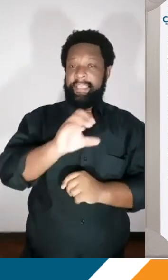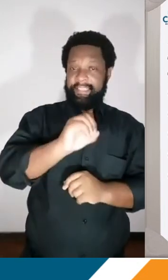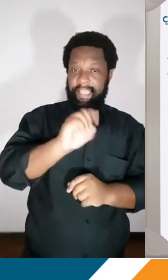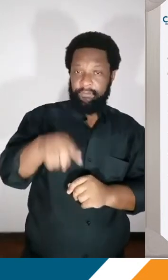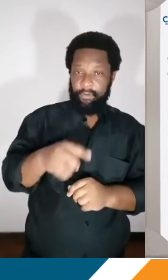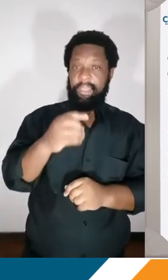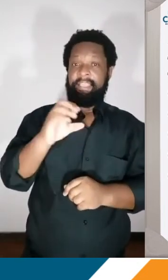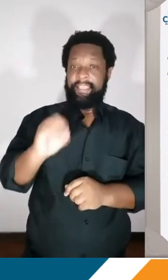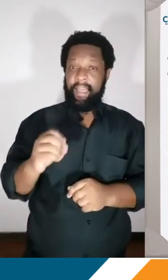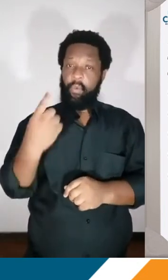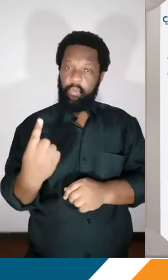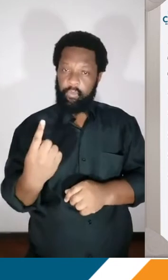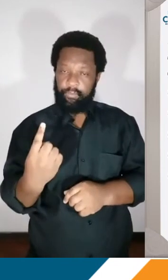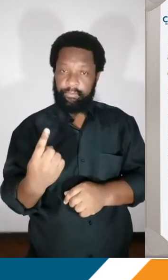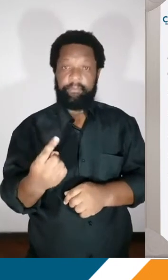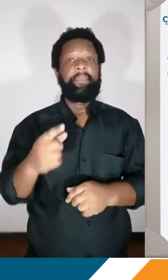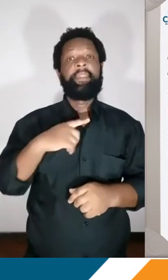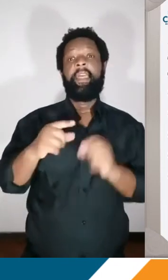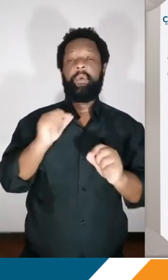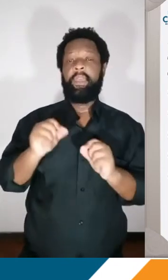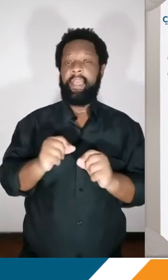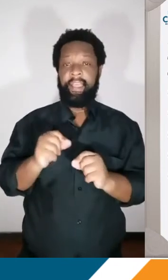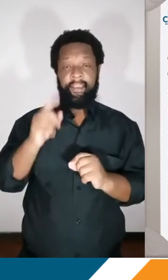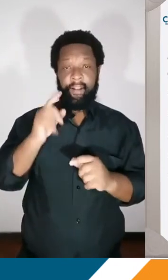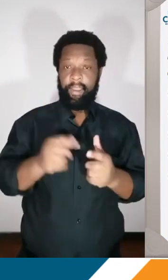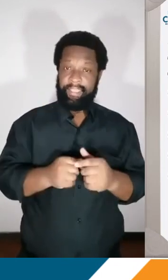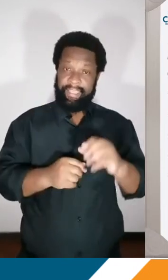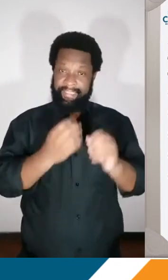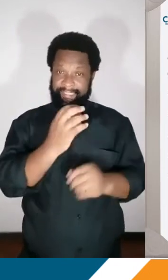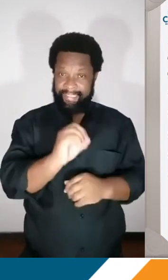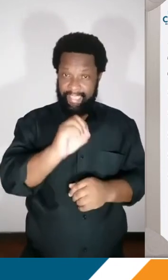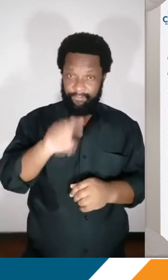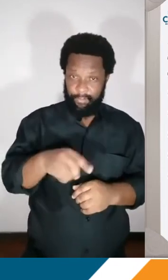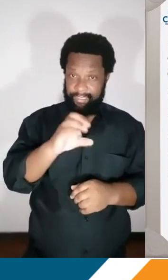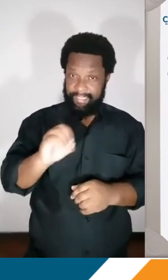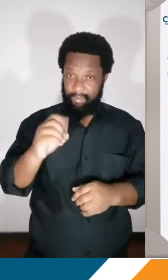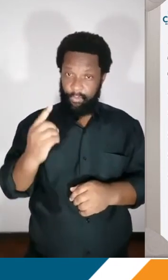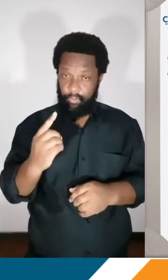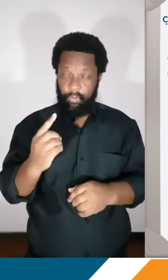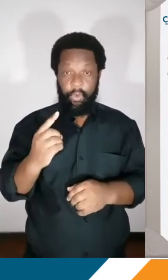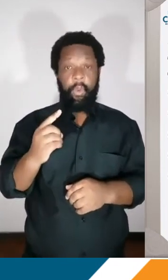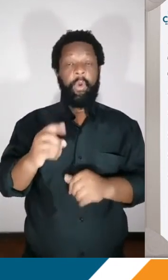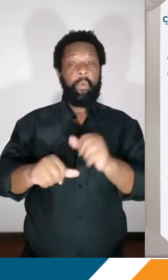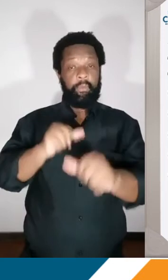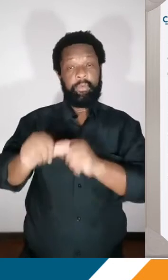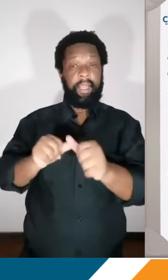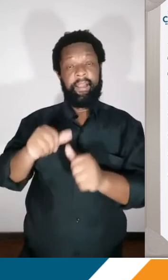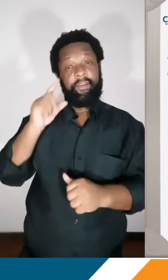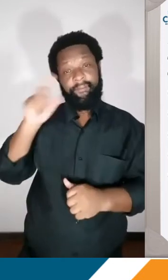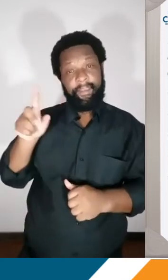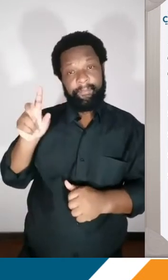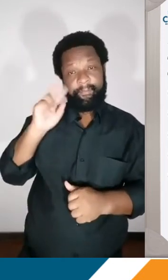0,01. Então, a gente tem aí, ó, vou transformar esse 0,01 em notação científica.